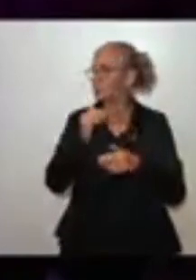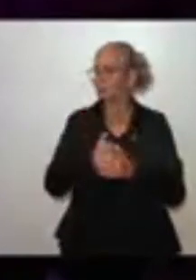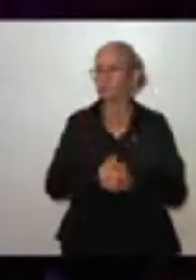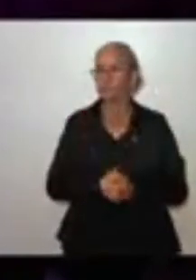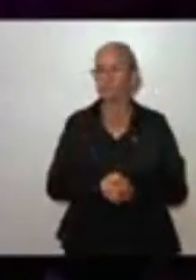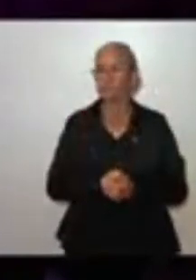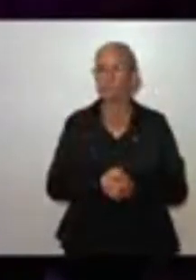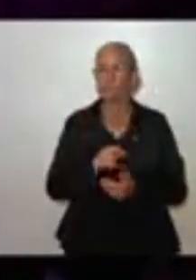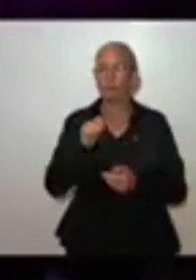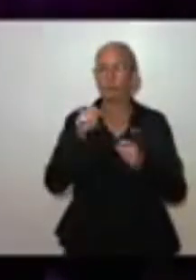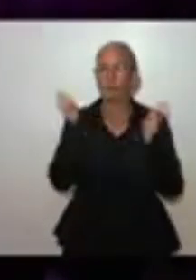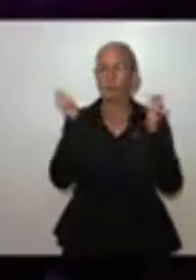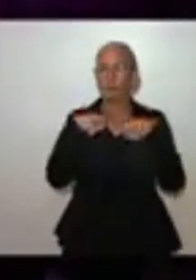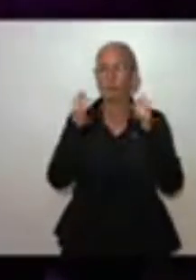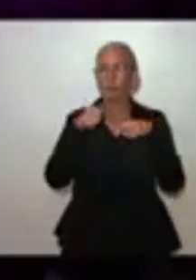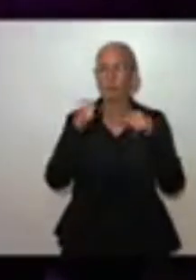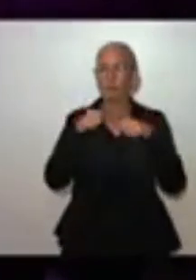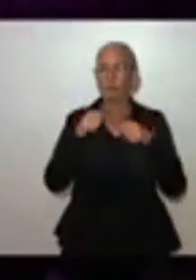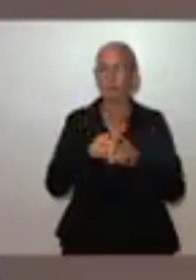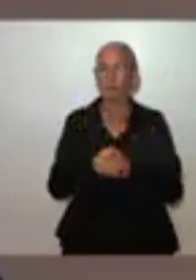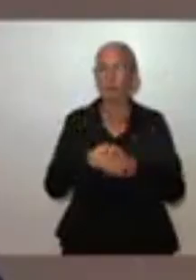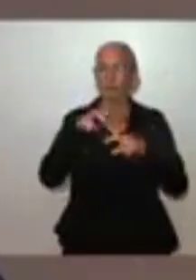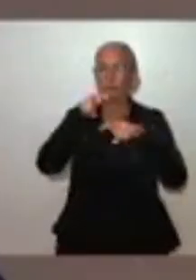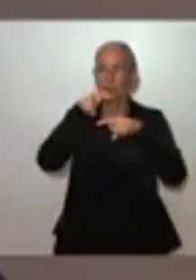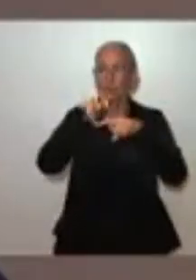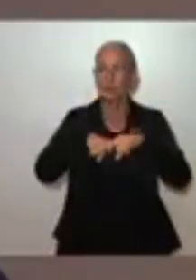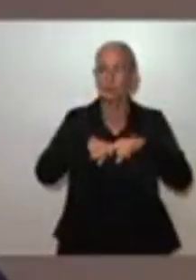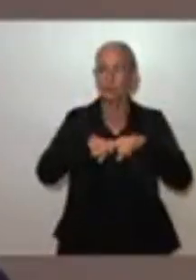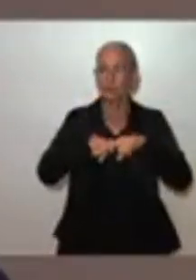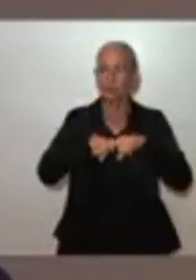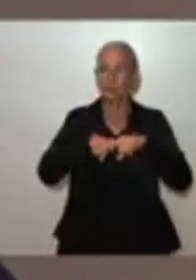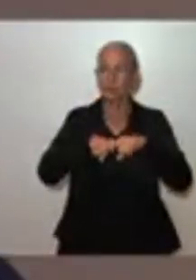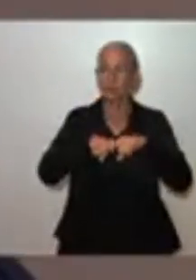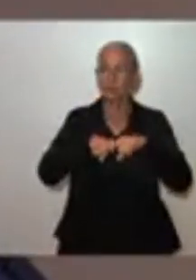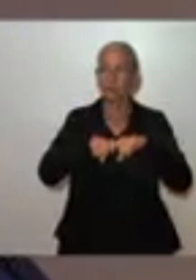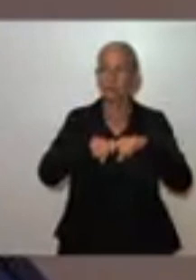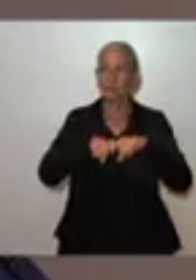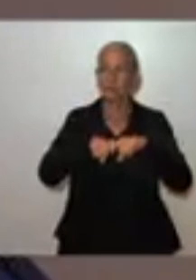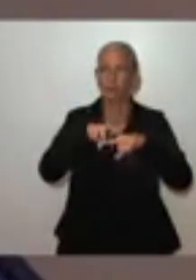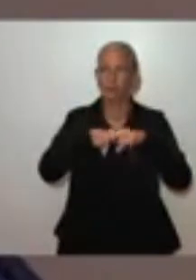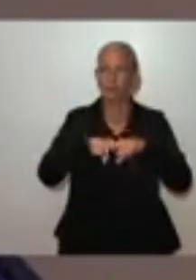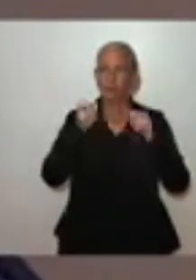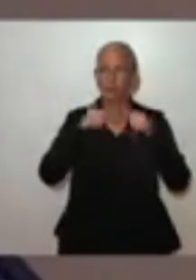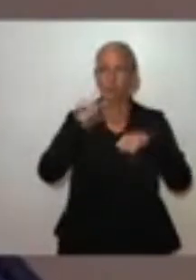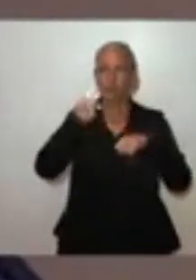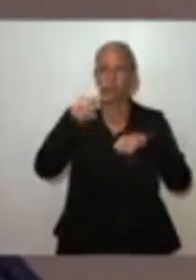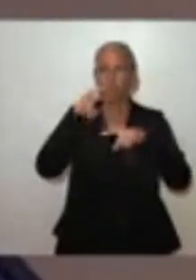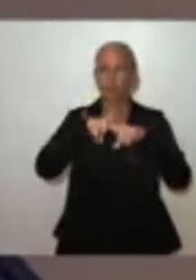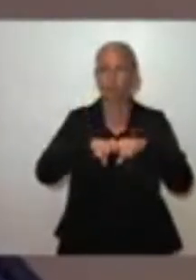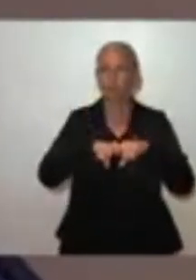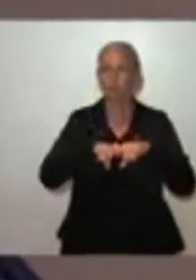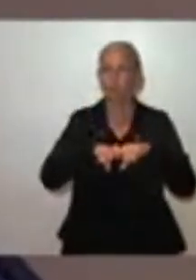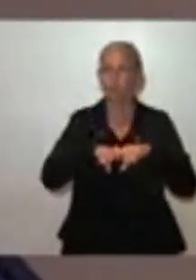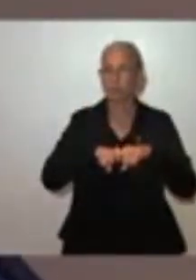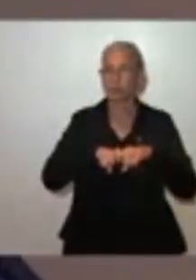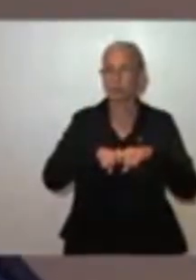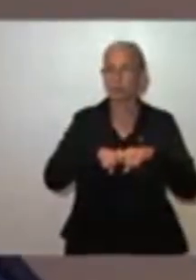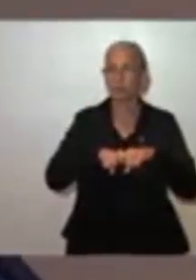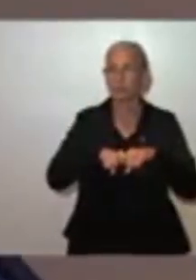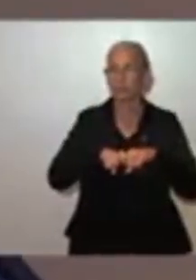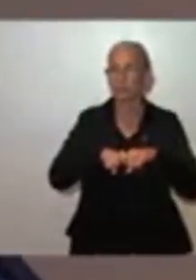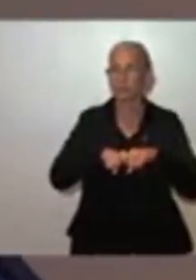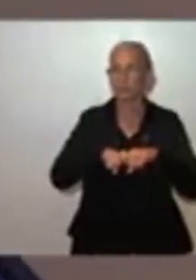e eu preciso ainda que vocês permaneçam após o hino em seus lugares Tá bom então agora